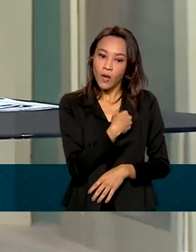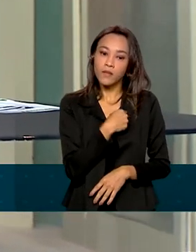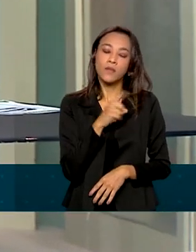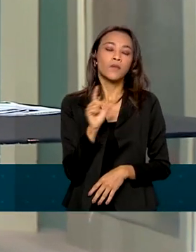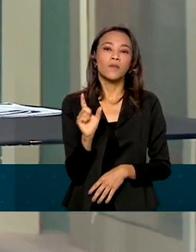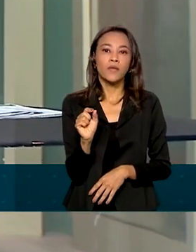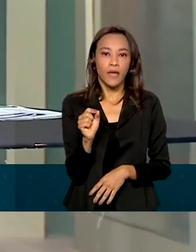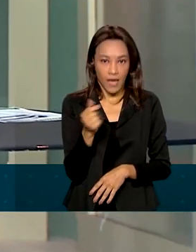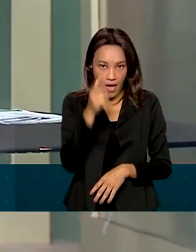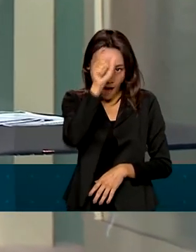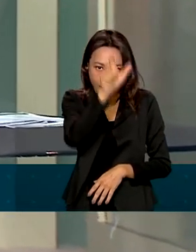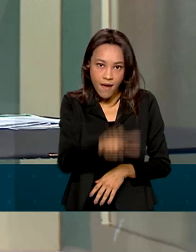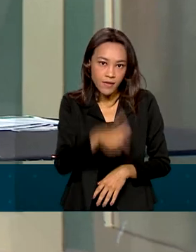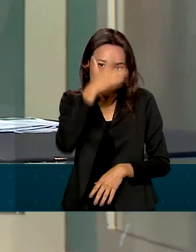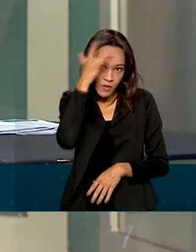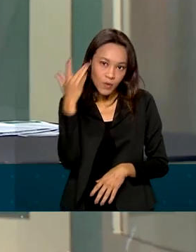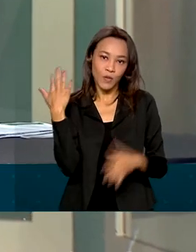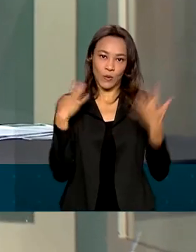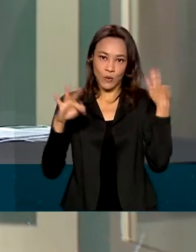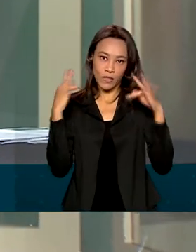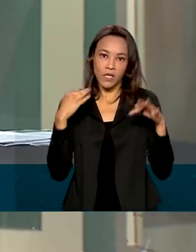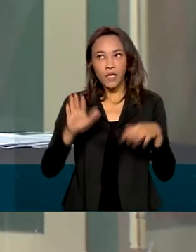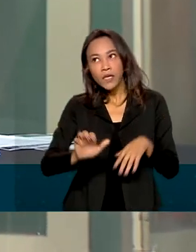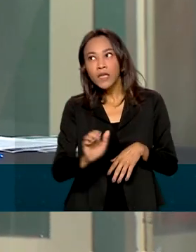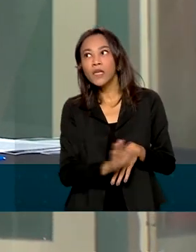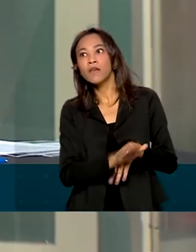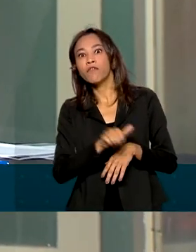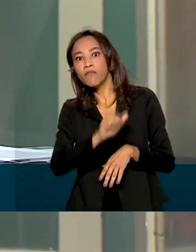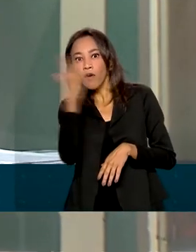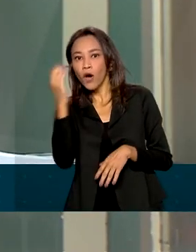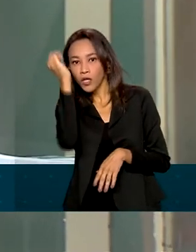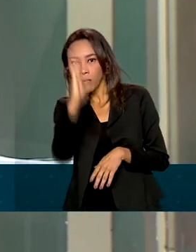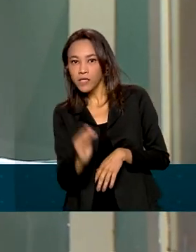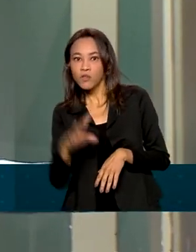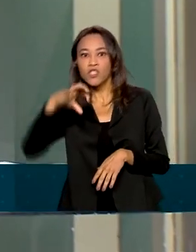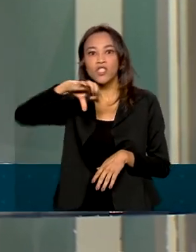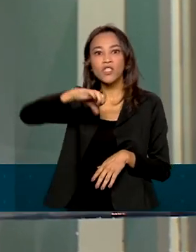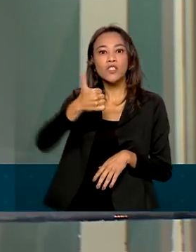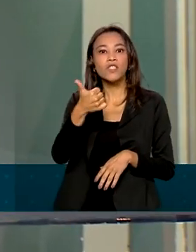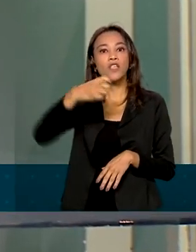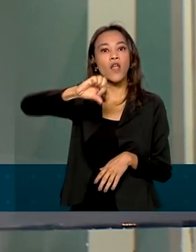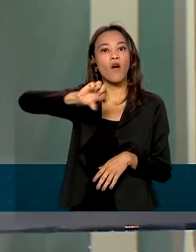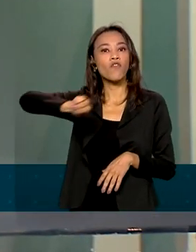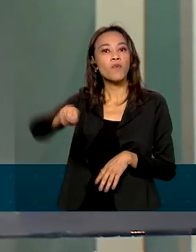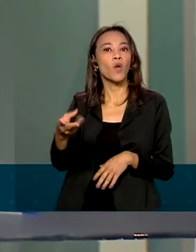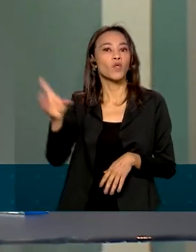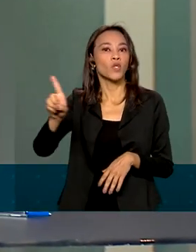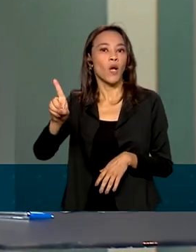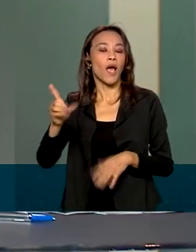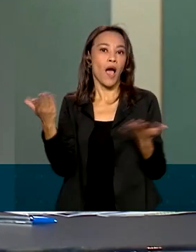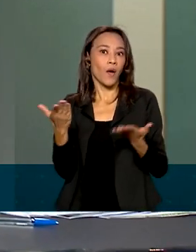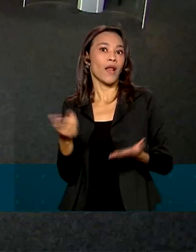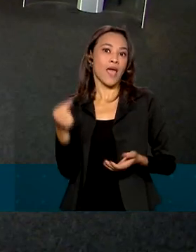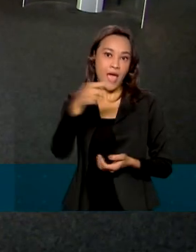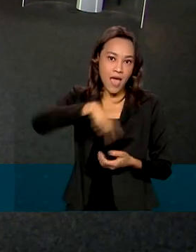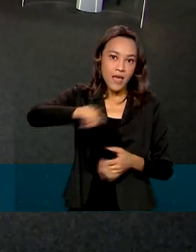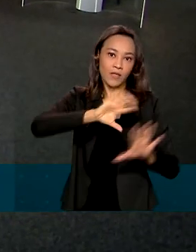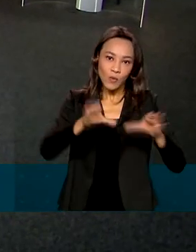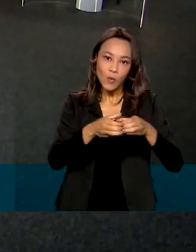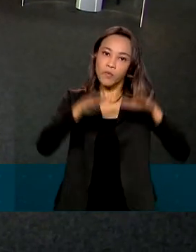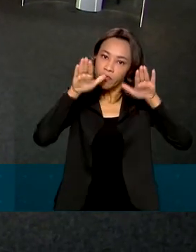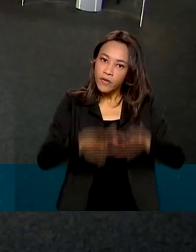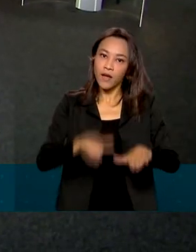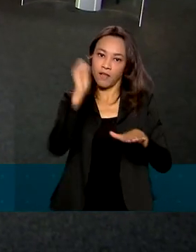turista o brasileiro pia para o exterior deixava 19 milhões de anos no exterior e esse pessoal e ficar aqui dentro